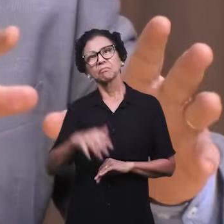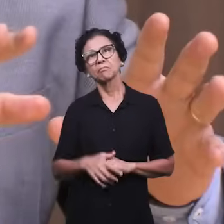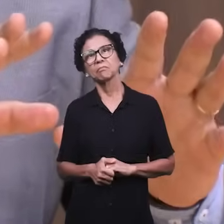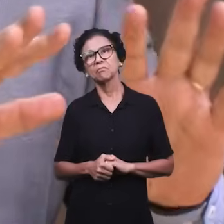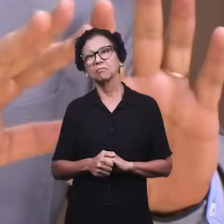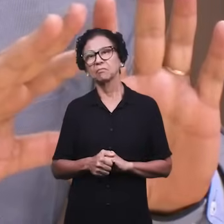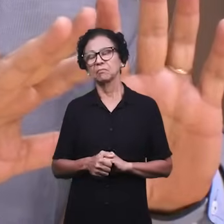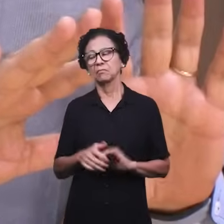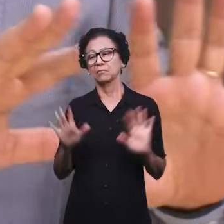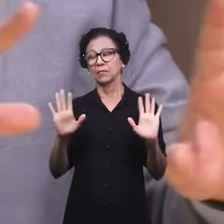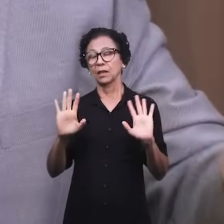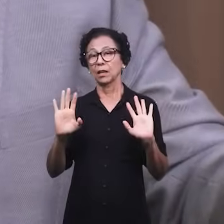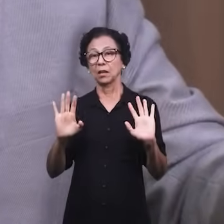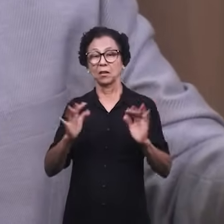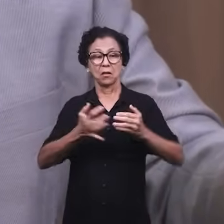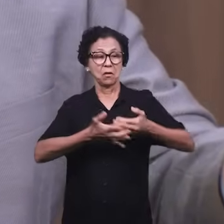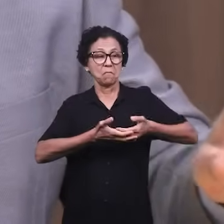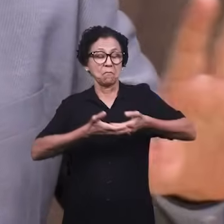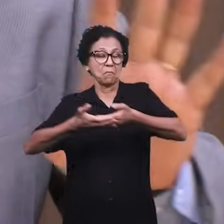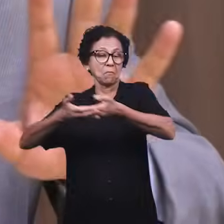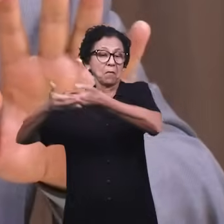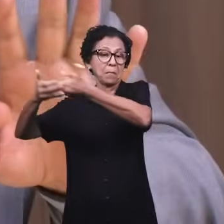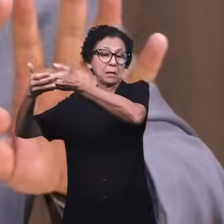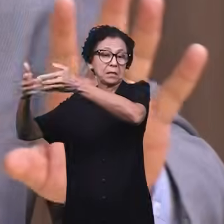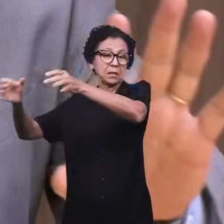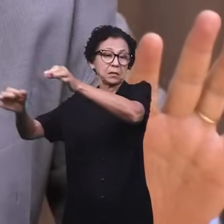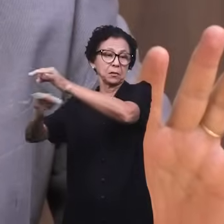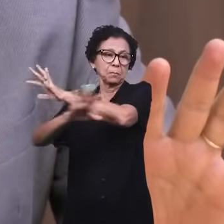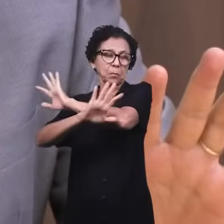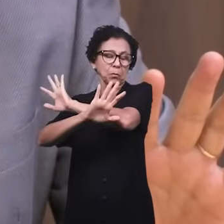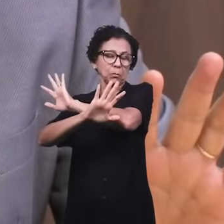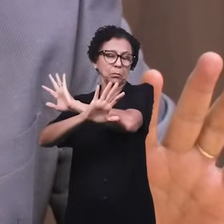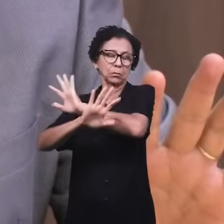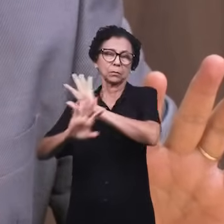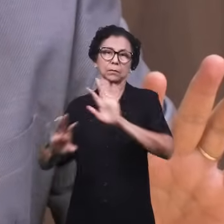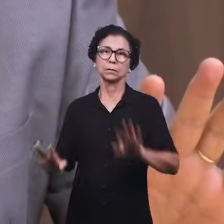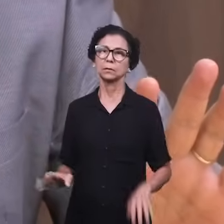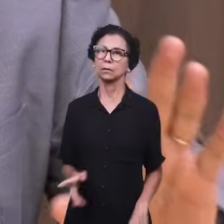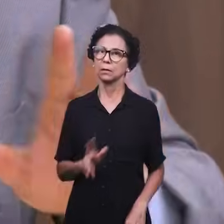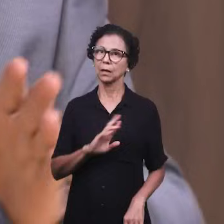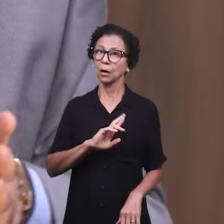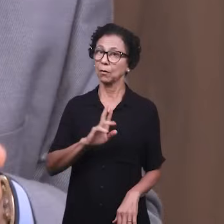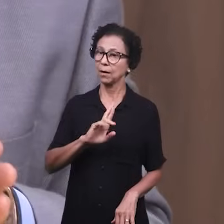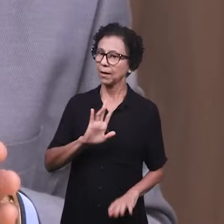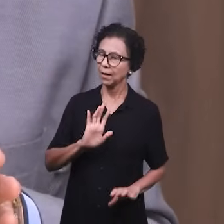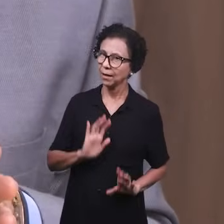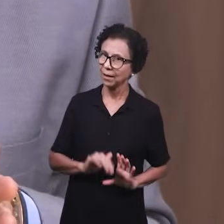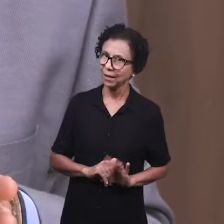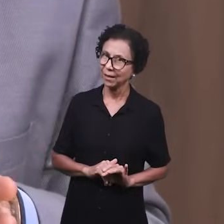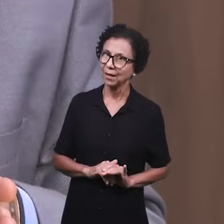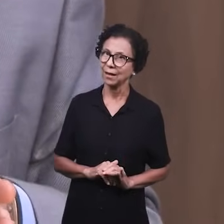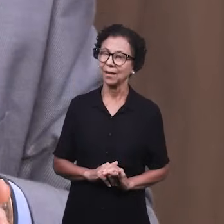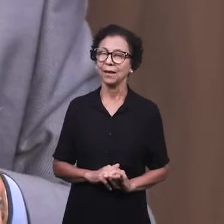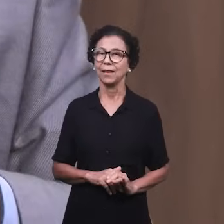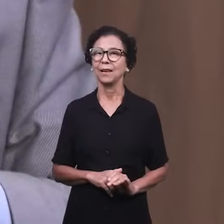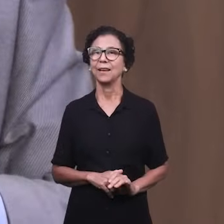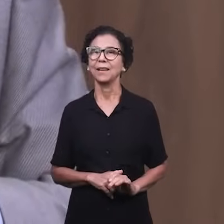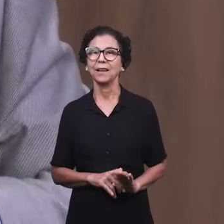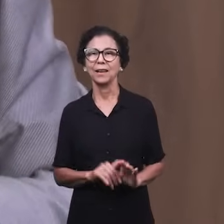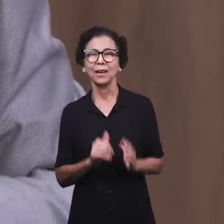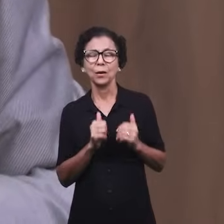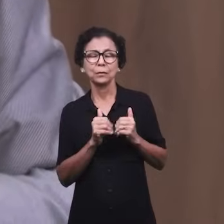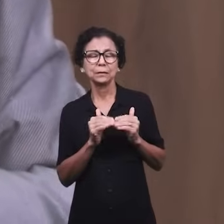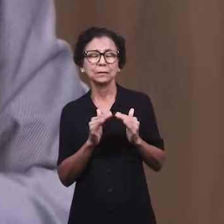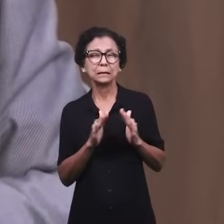apresento o meu filho e tá feito a minha parte e acabou ali e não é isso né é uma das etapas ISO na